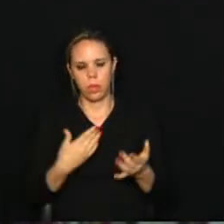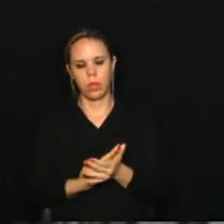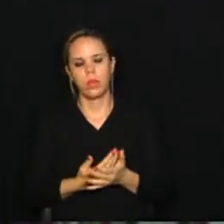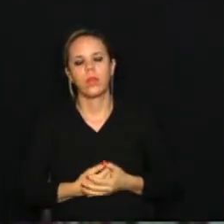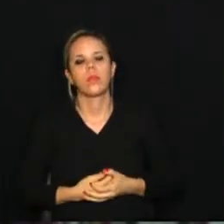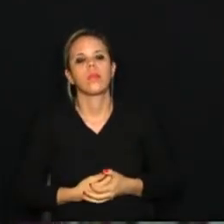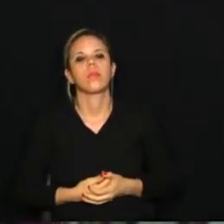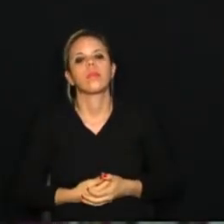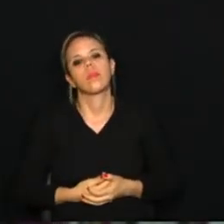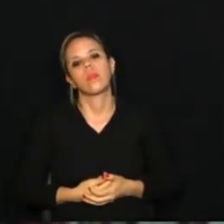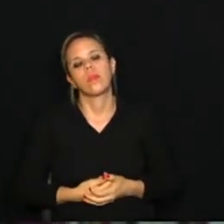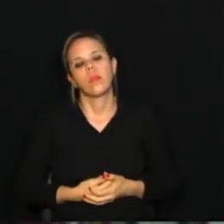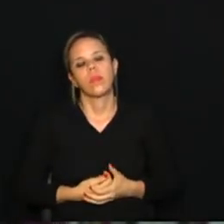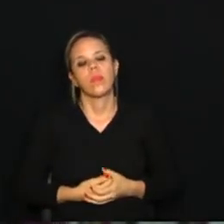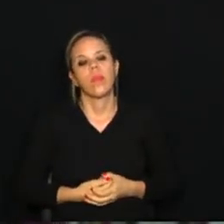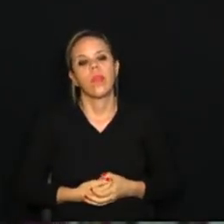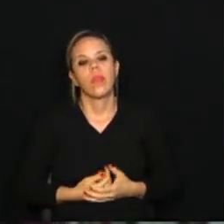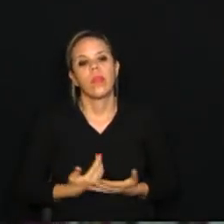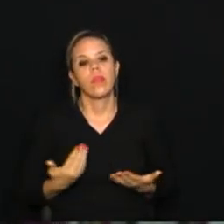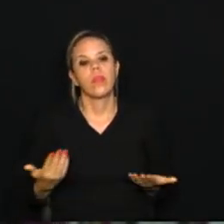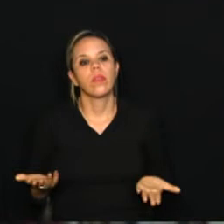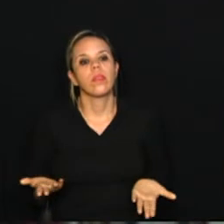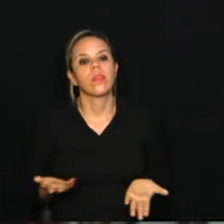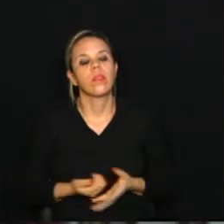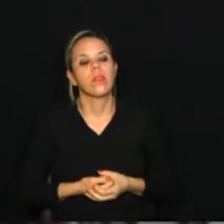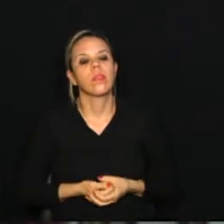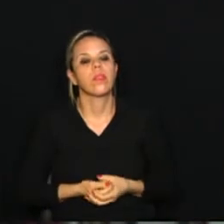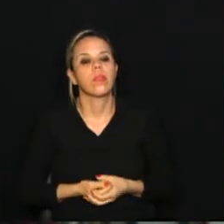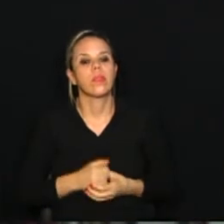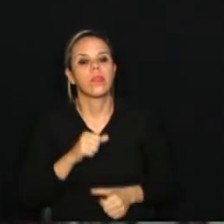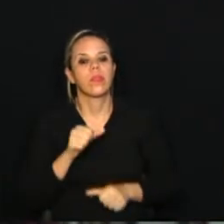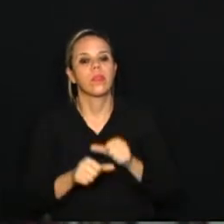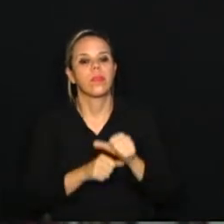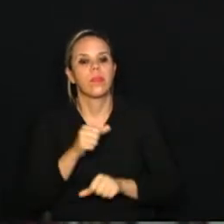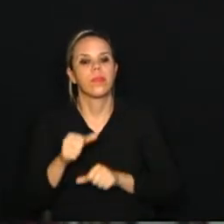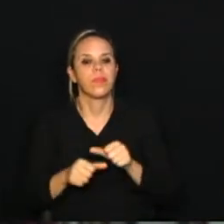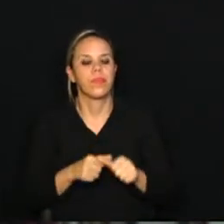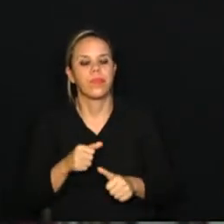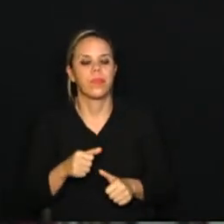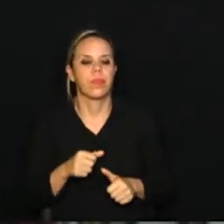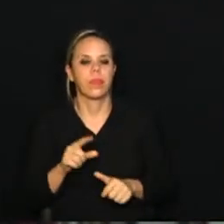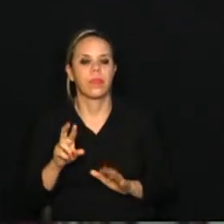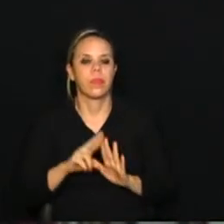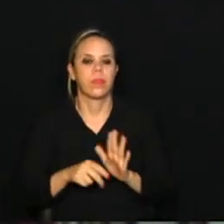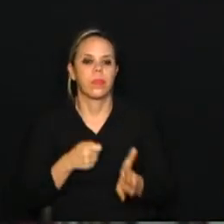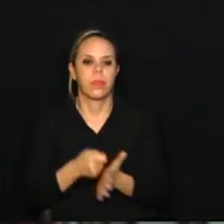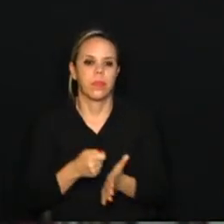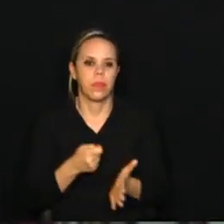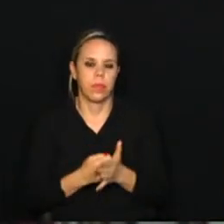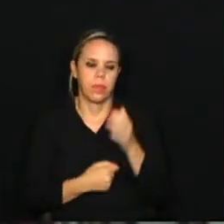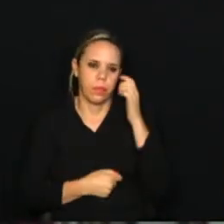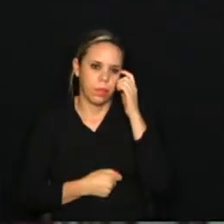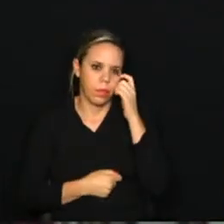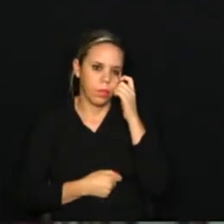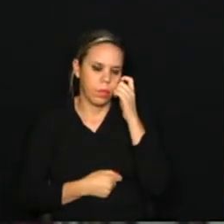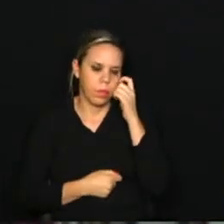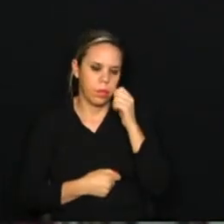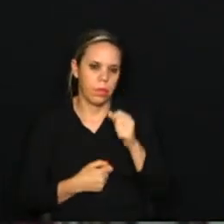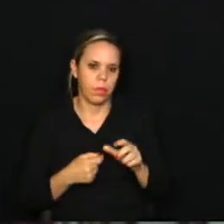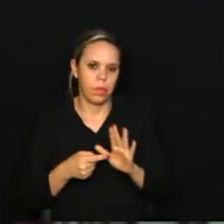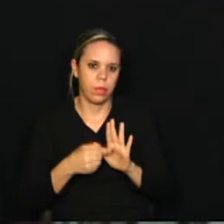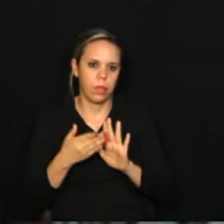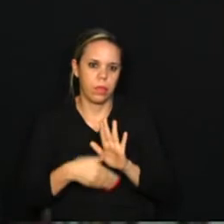né? Então, mudar esse parâmetro exigiria uma